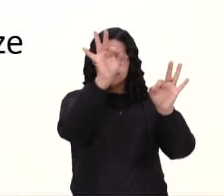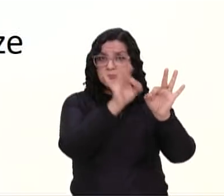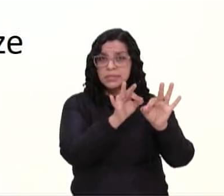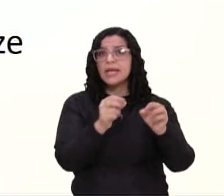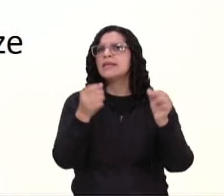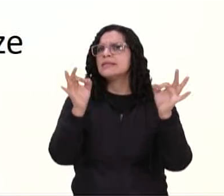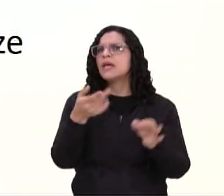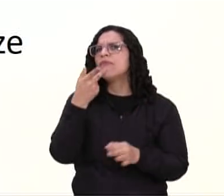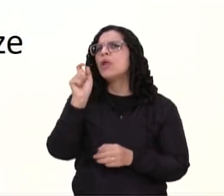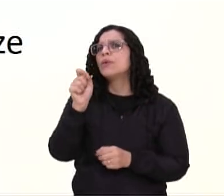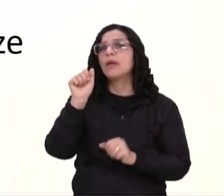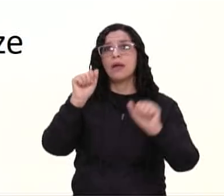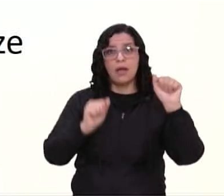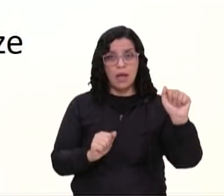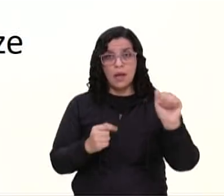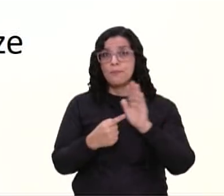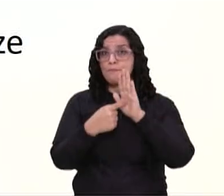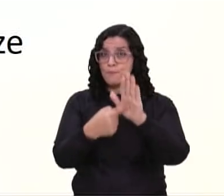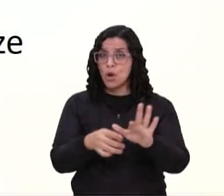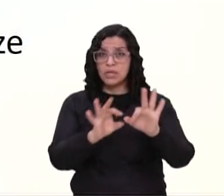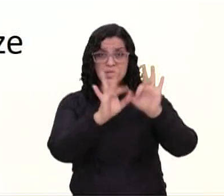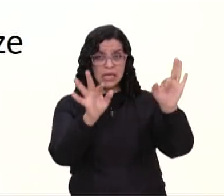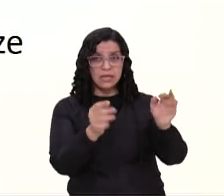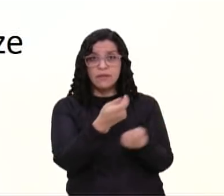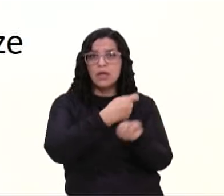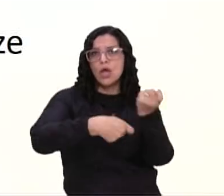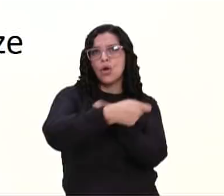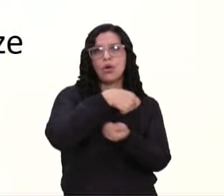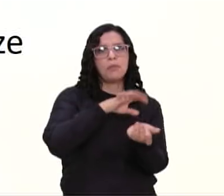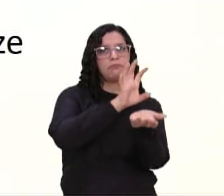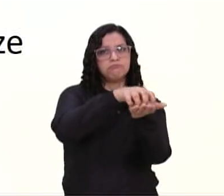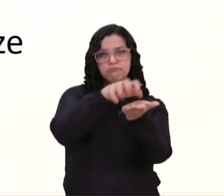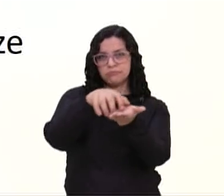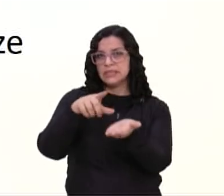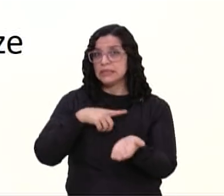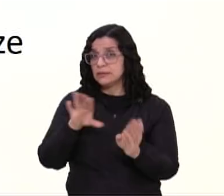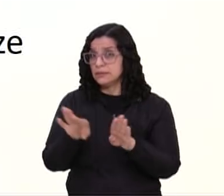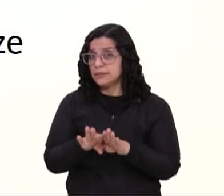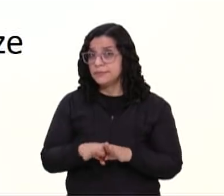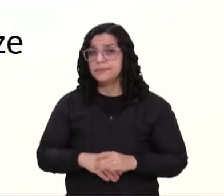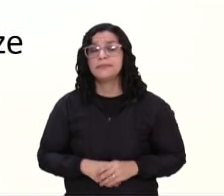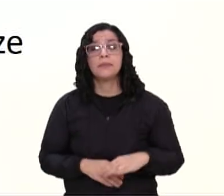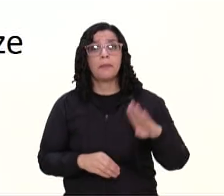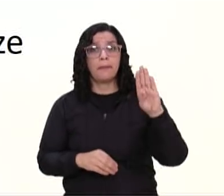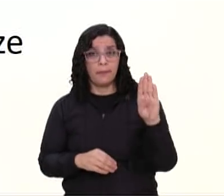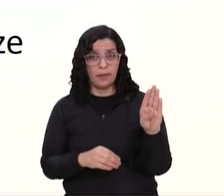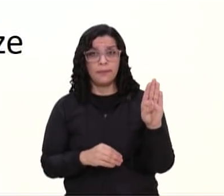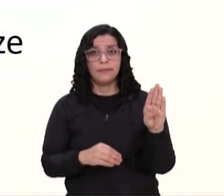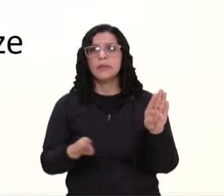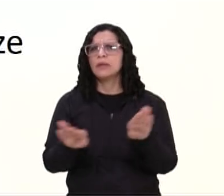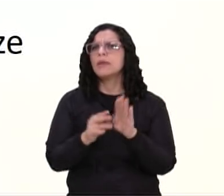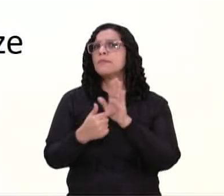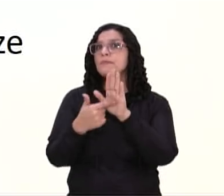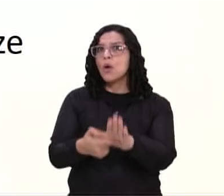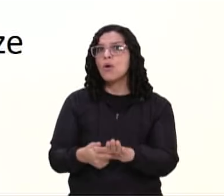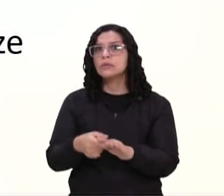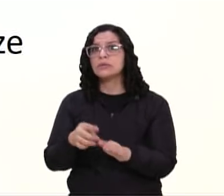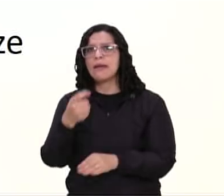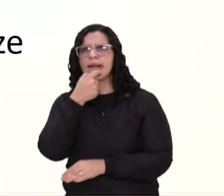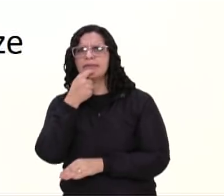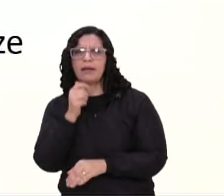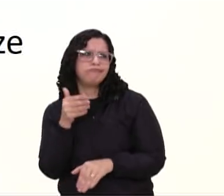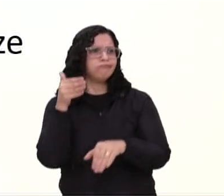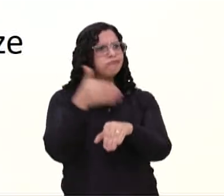afirmar que A. Demonstrava a liberdade econômica existente nas 13 colônias. B. Demonstrava a interferência